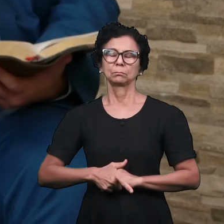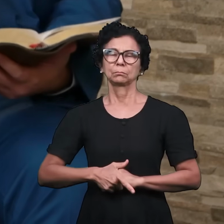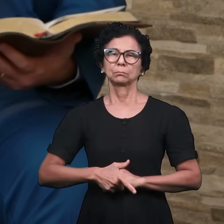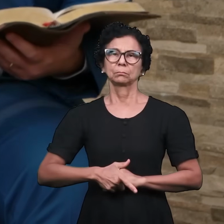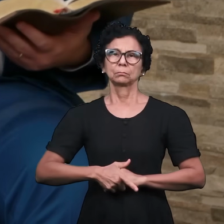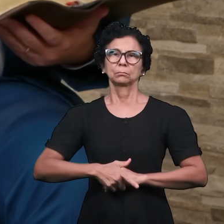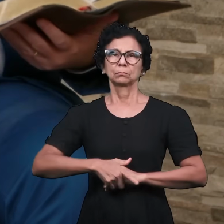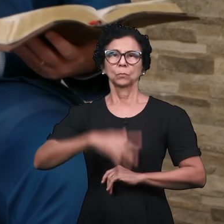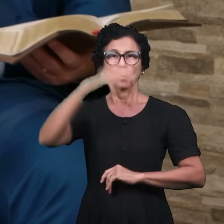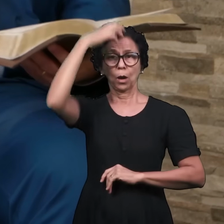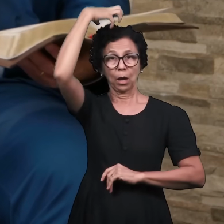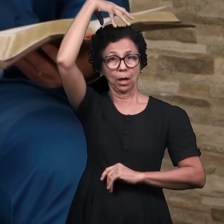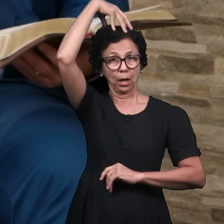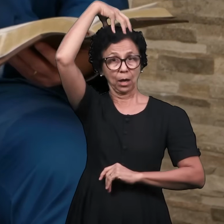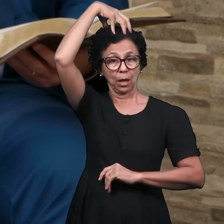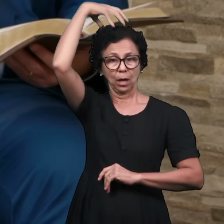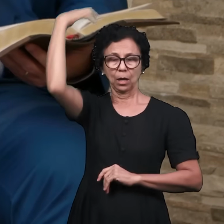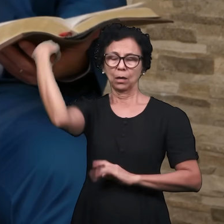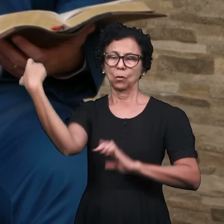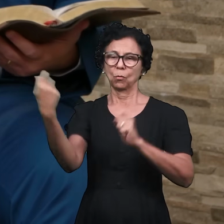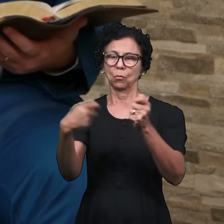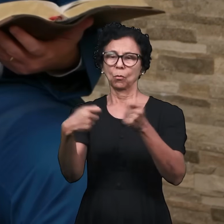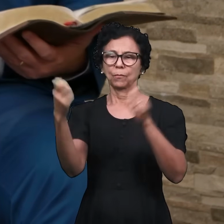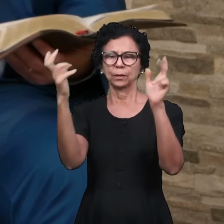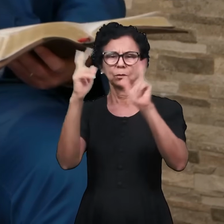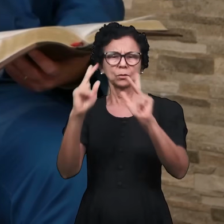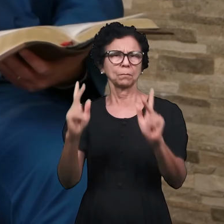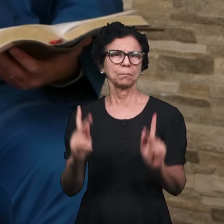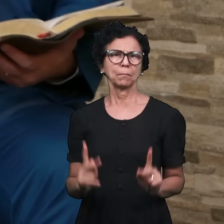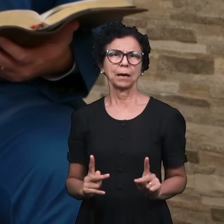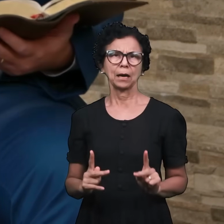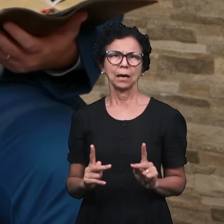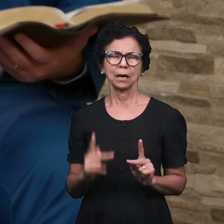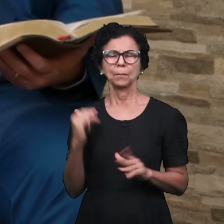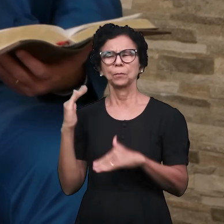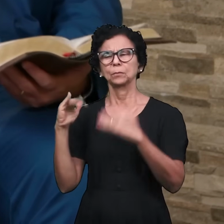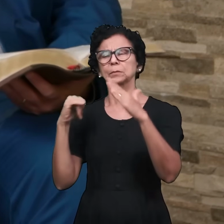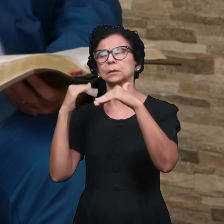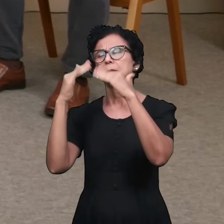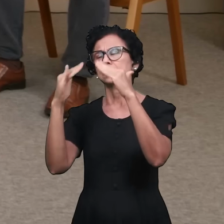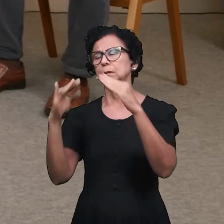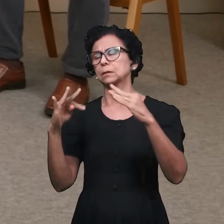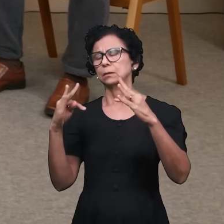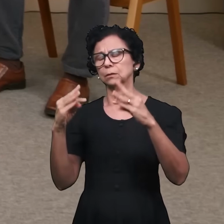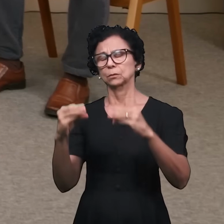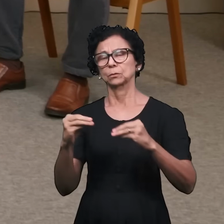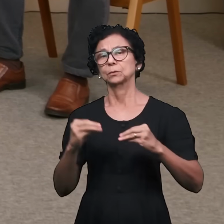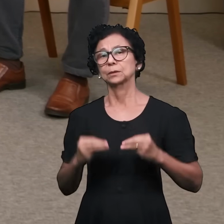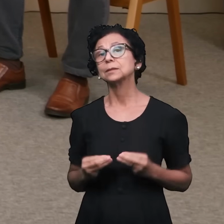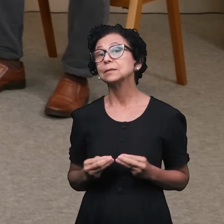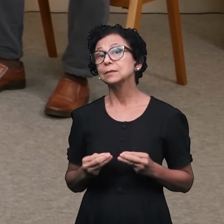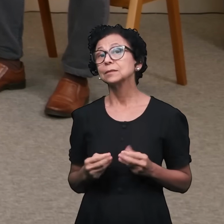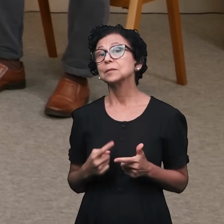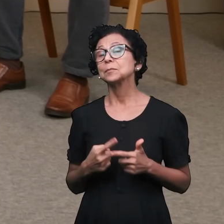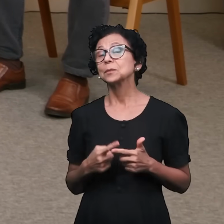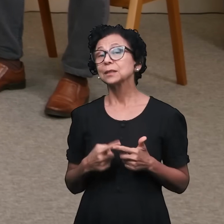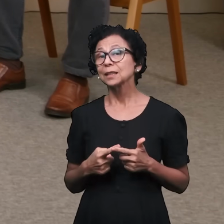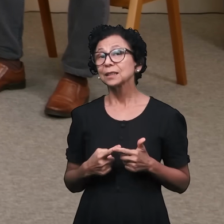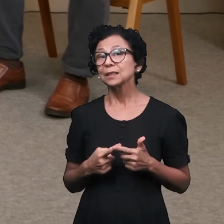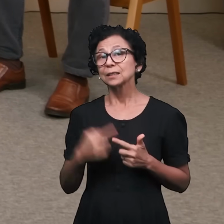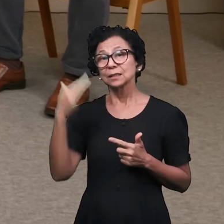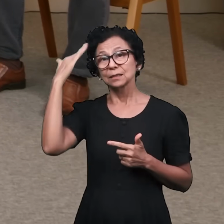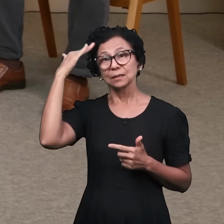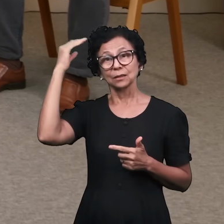com muita fartura, não é, prosperidade em todas as áreas, em tudo aquilo, justamente porque ele obedeceu seu